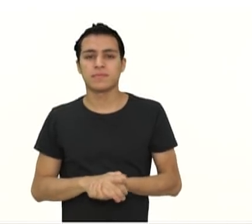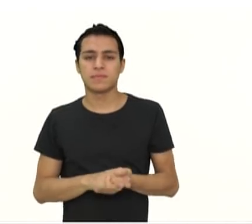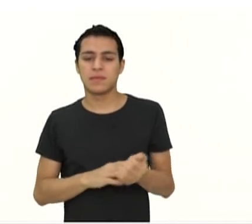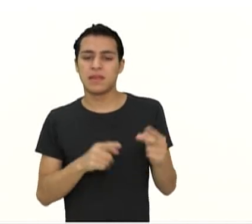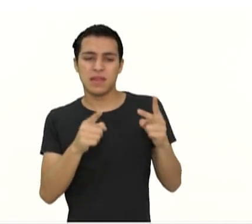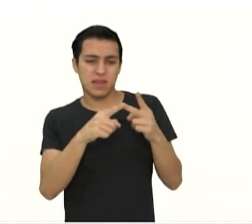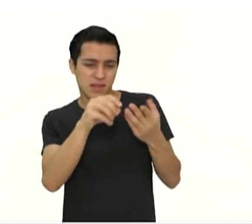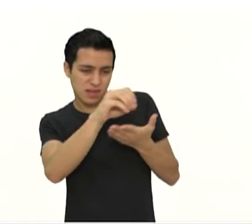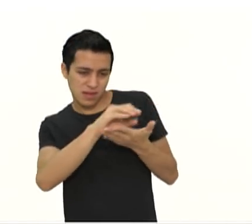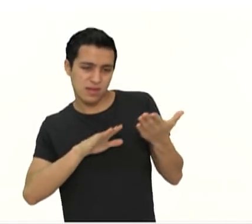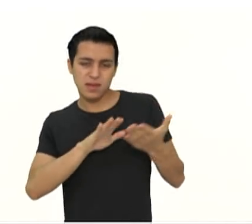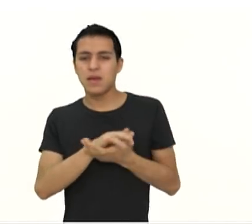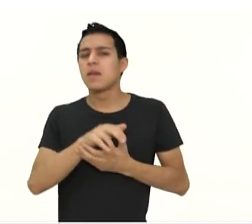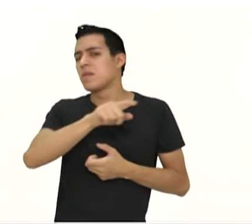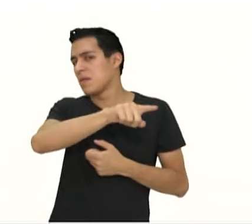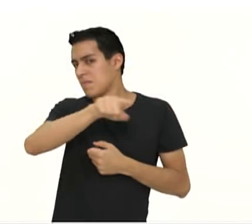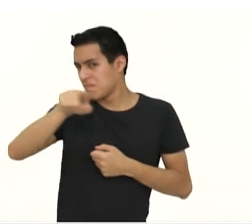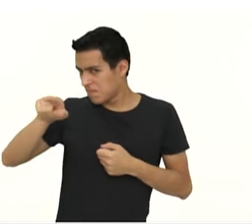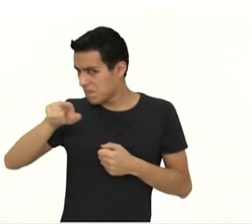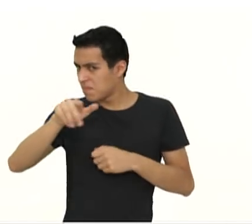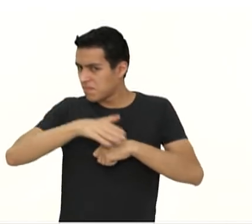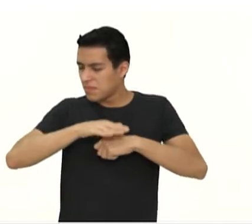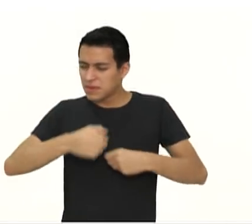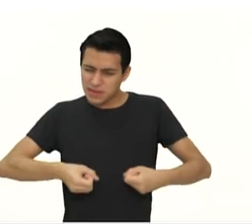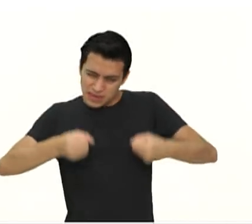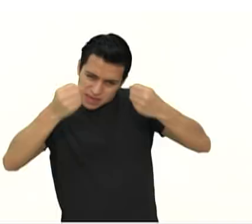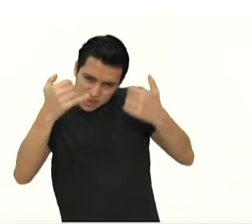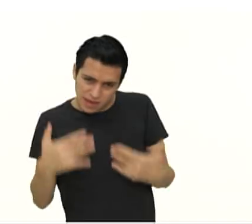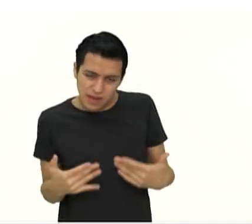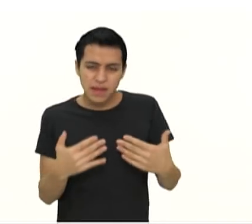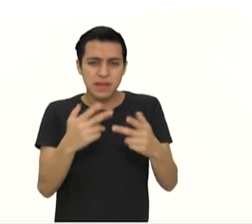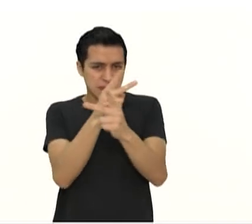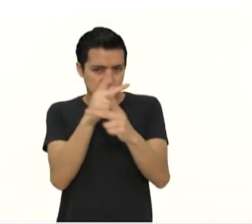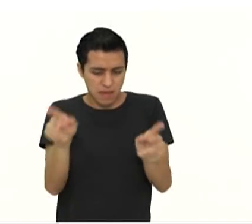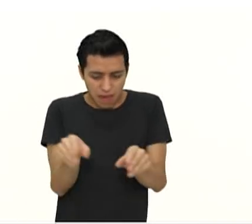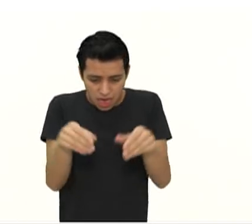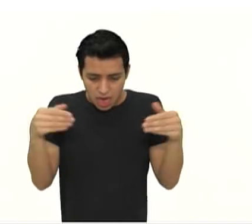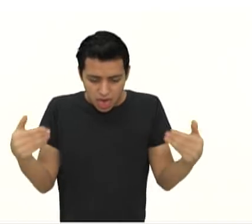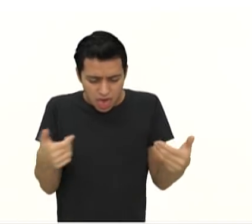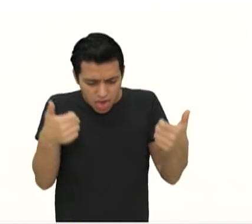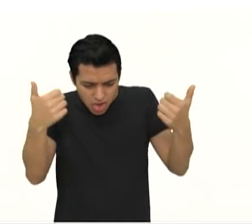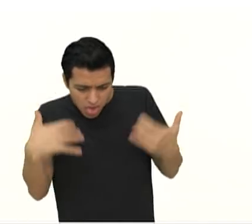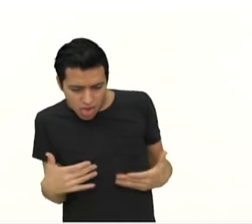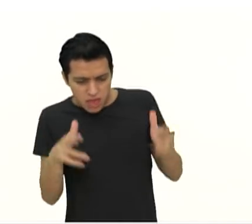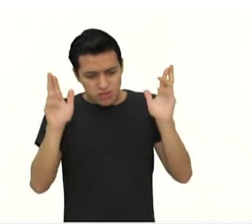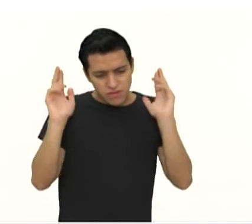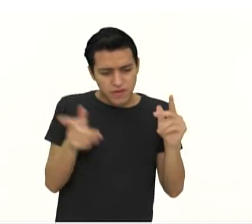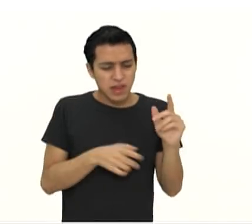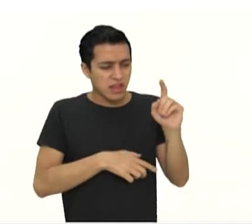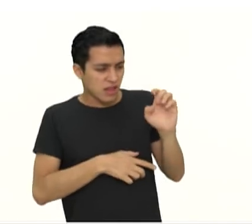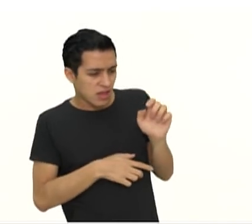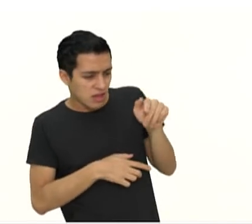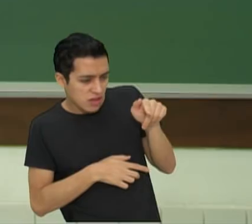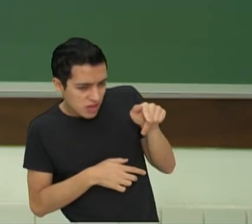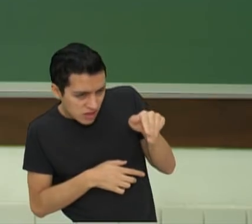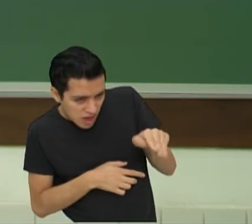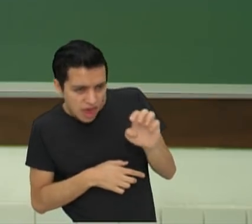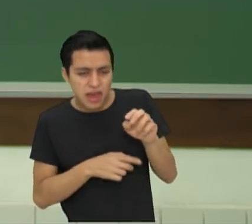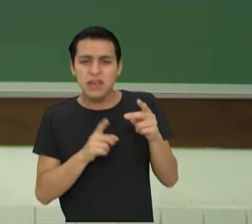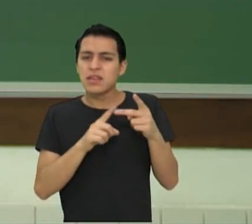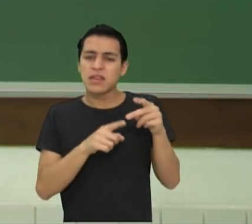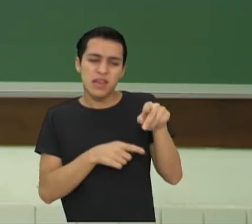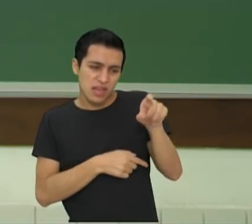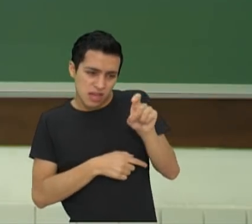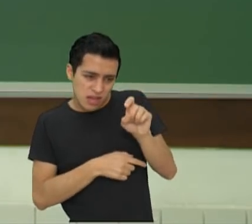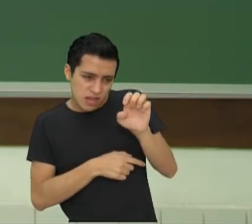Segunda atividade. Agora vamos descrever em seu caderno a diferença entre cheque e checkmate. A gente falou bastante sobre